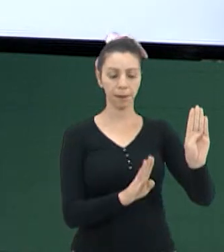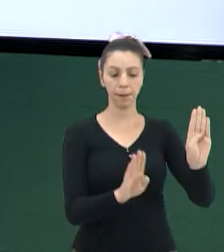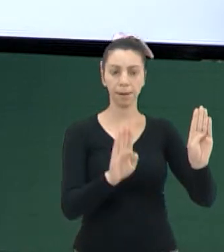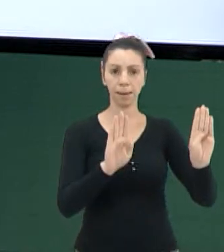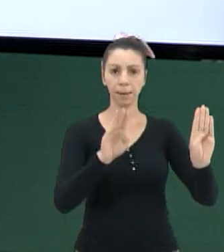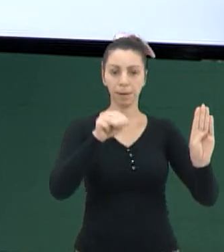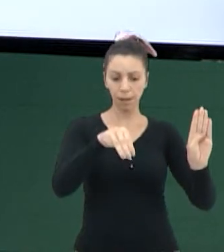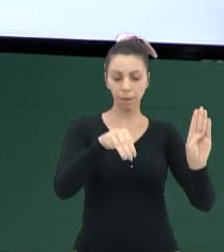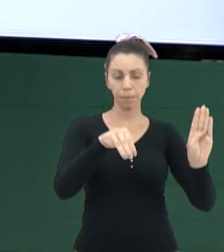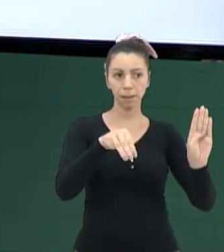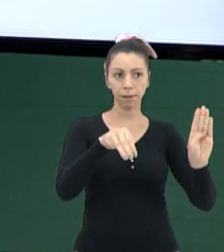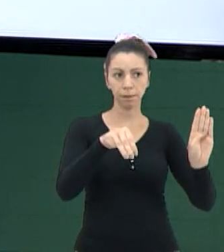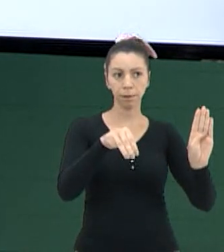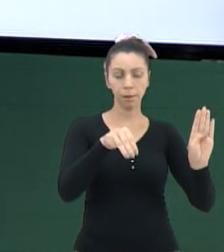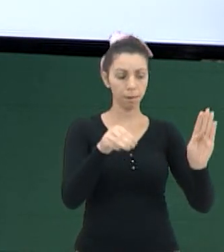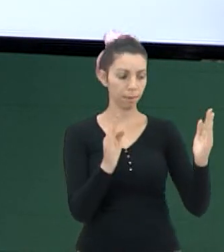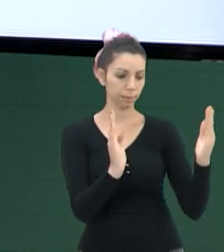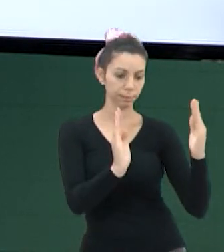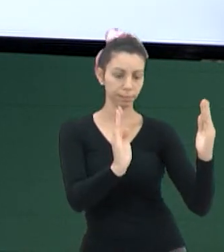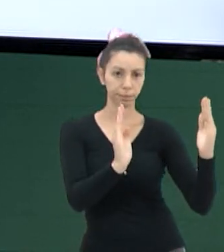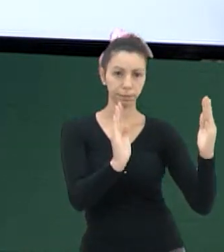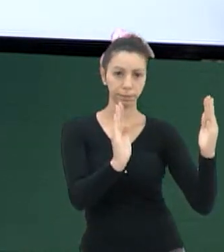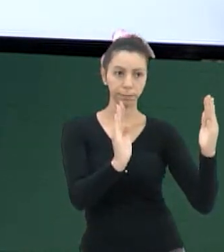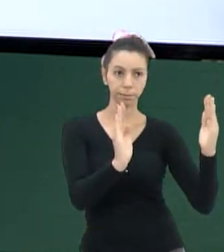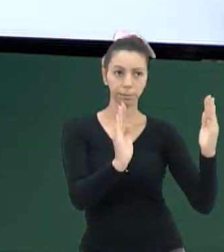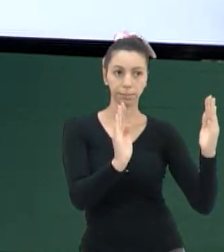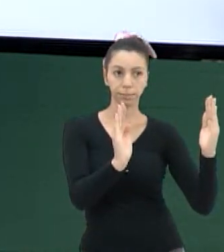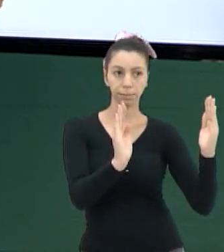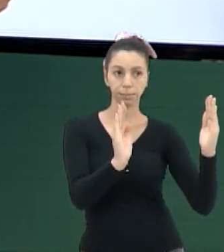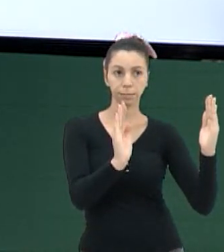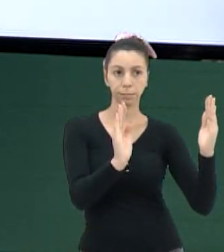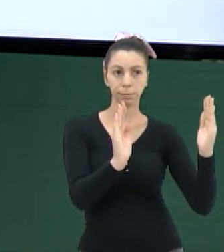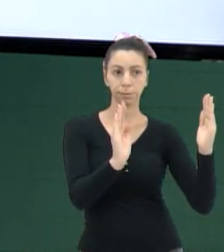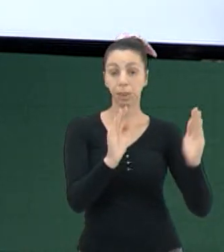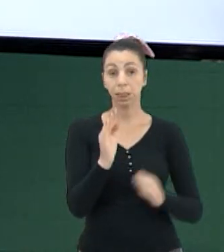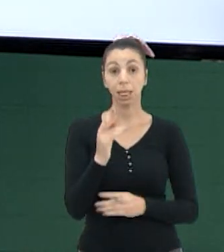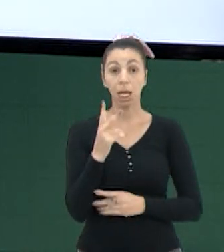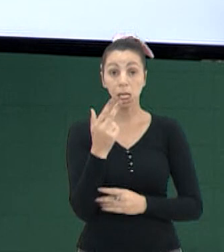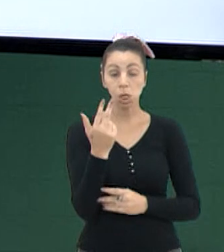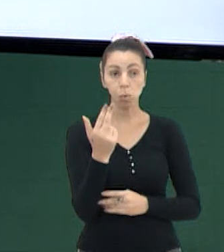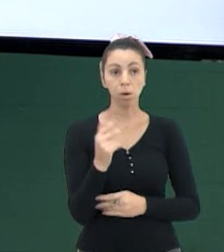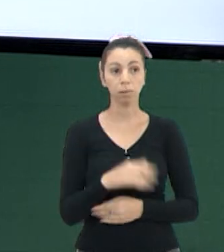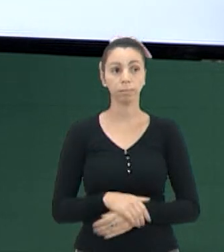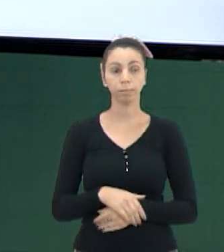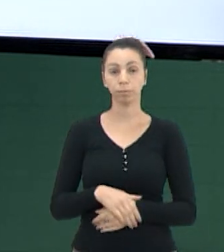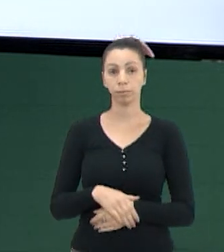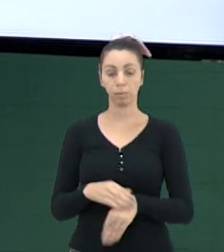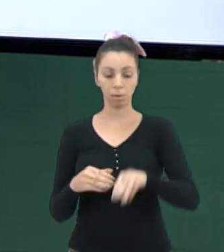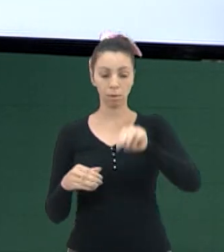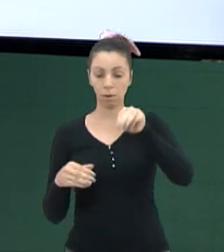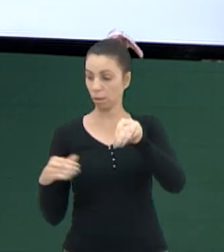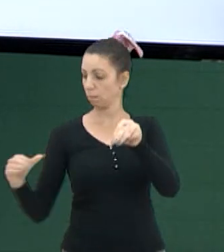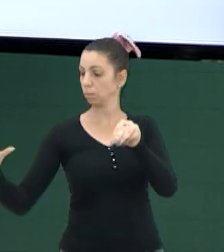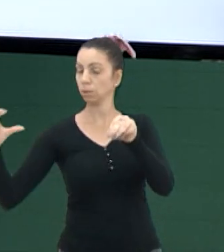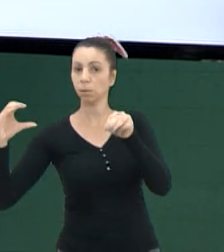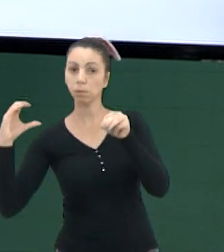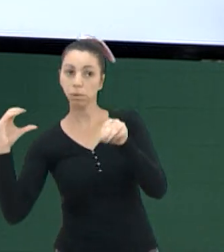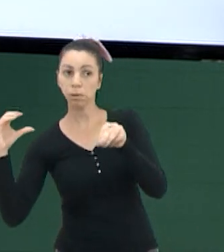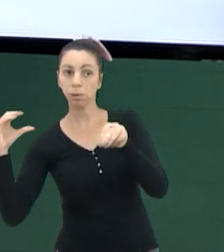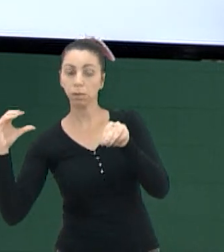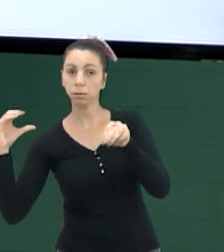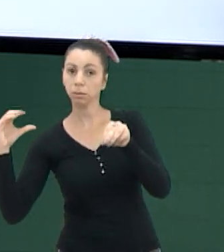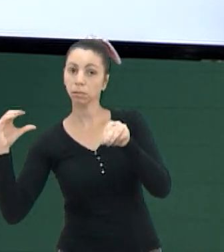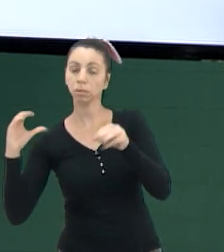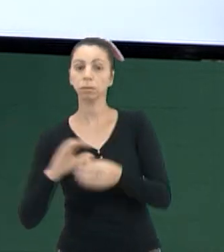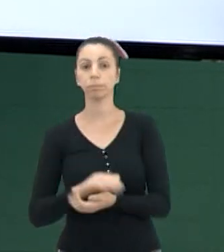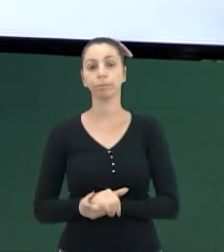ser congruente ao lado MC. Outro caso de lado. O lado AM vai